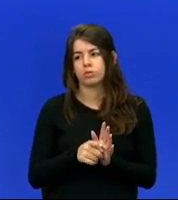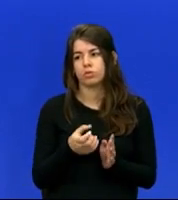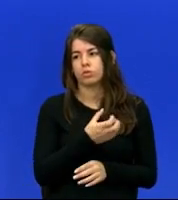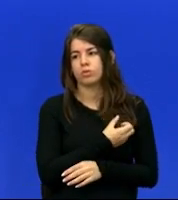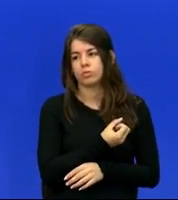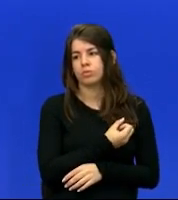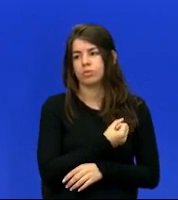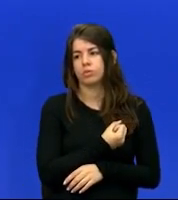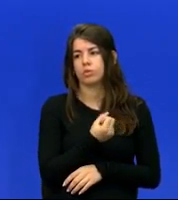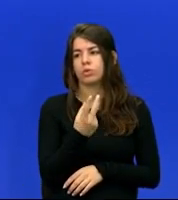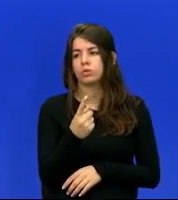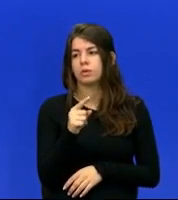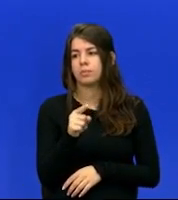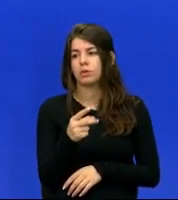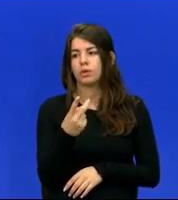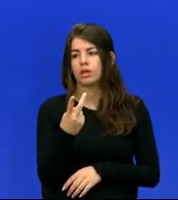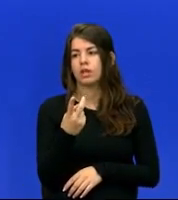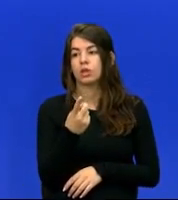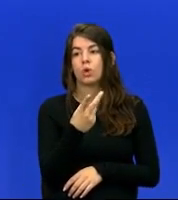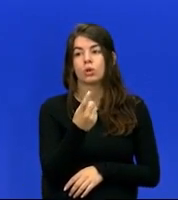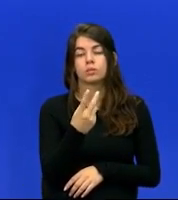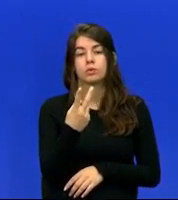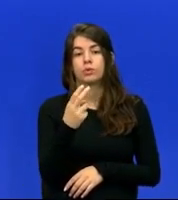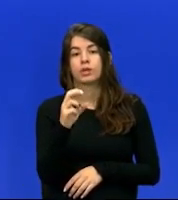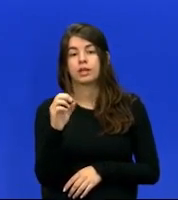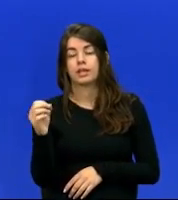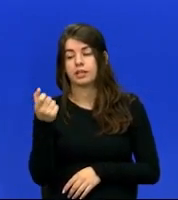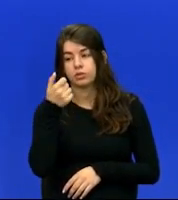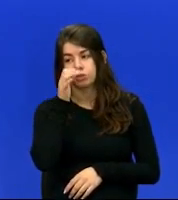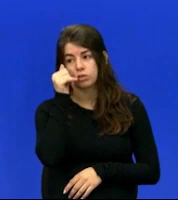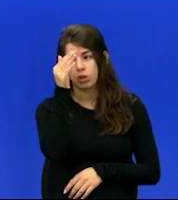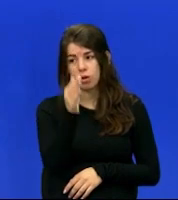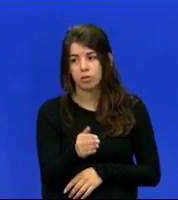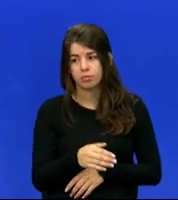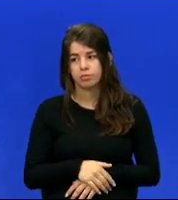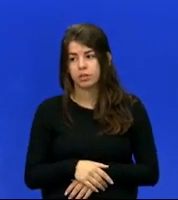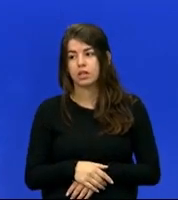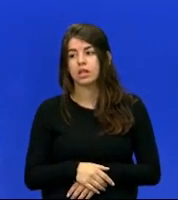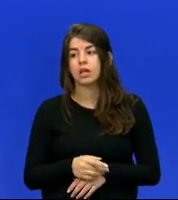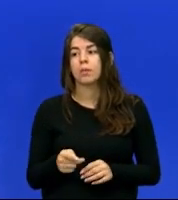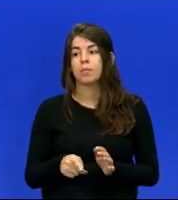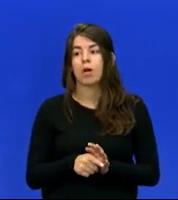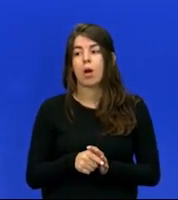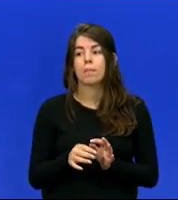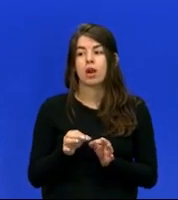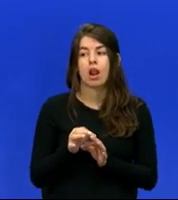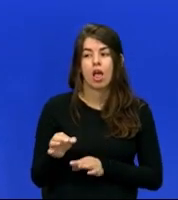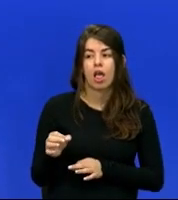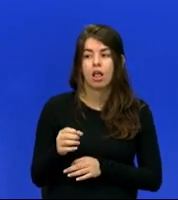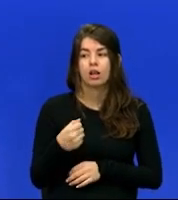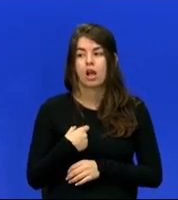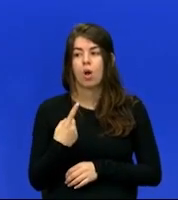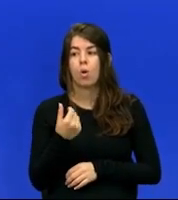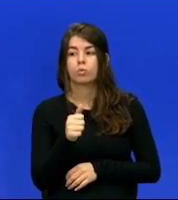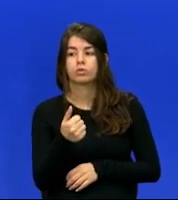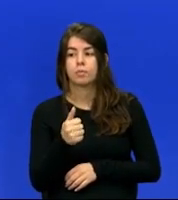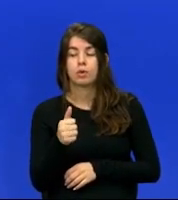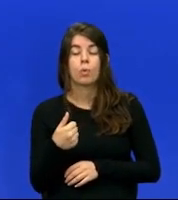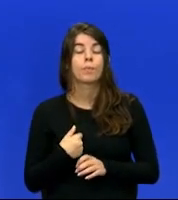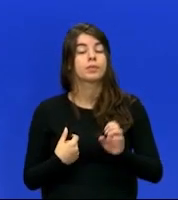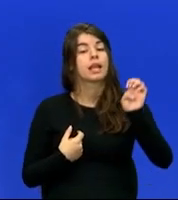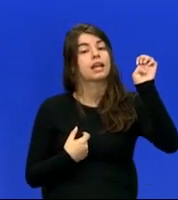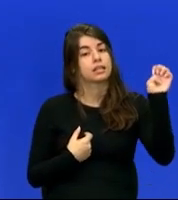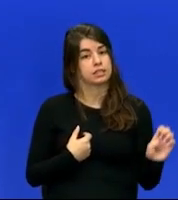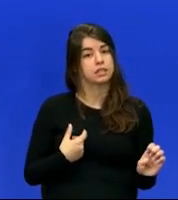valor de 12.500 e o ponto dado, que é da minha variável, 11.000. Ele está à minha esquerda, porque é um valor menor